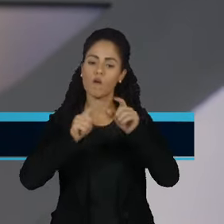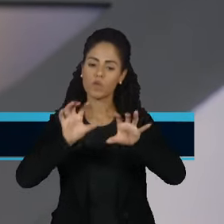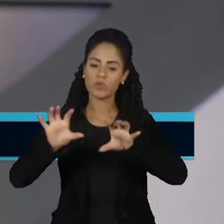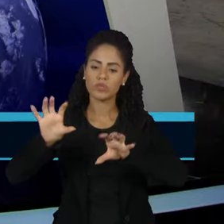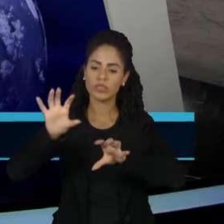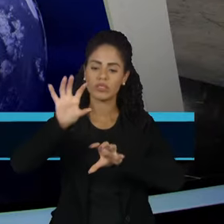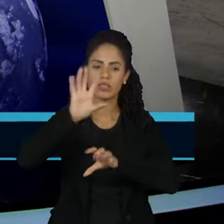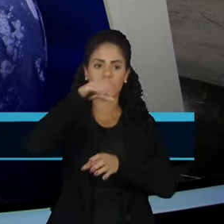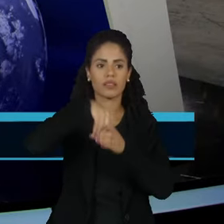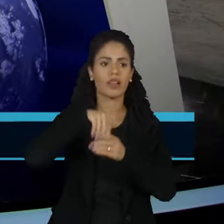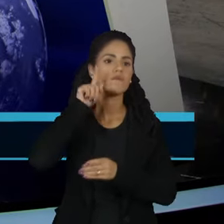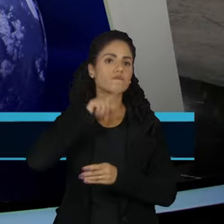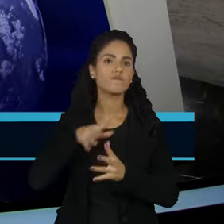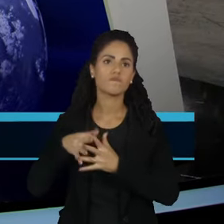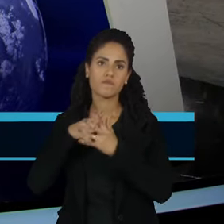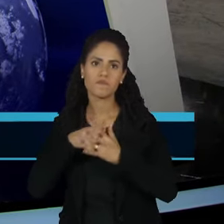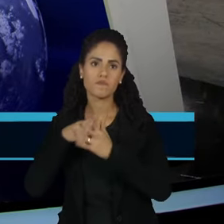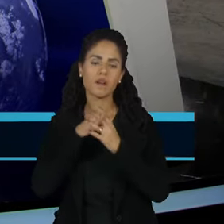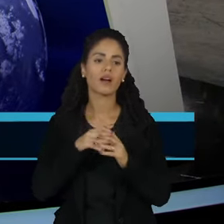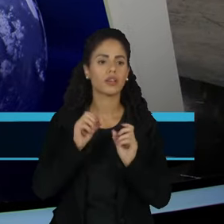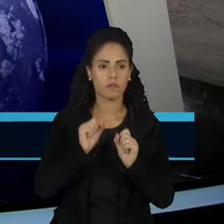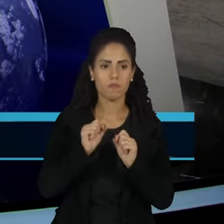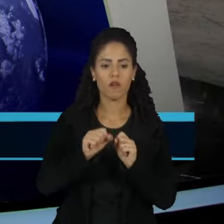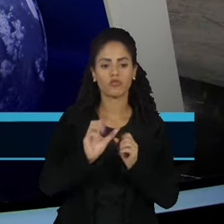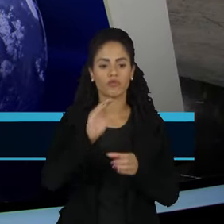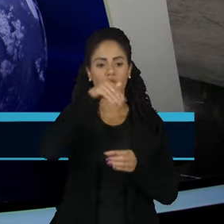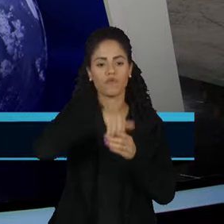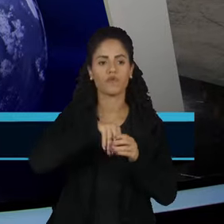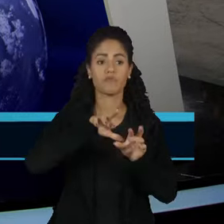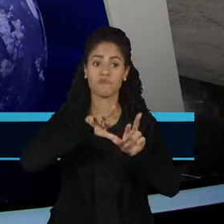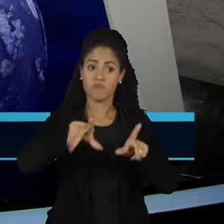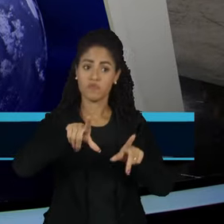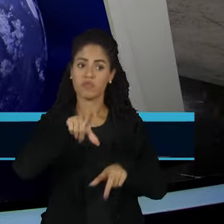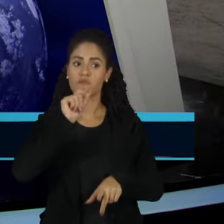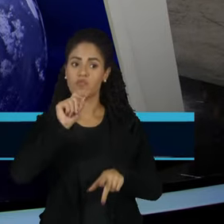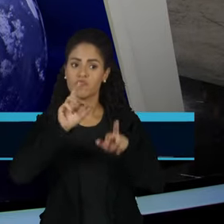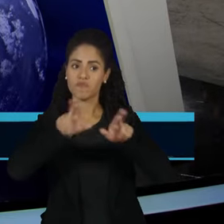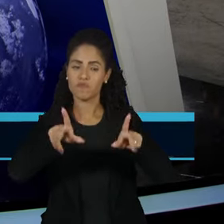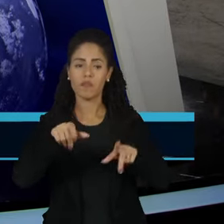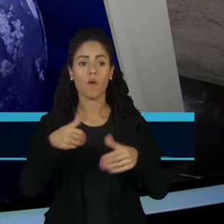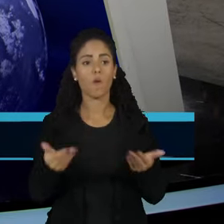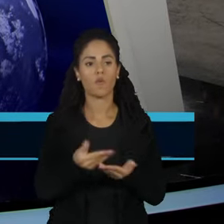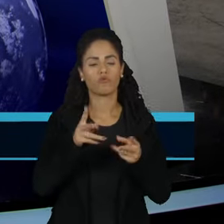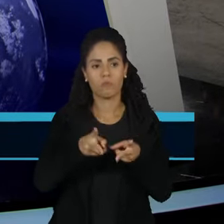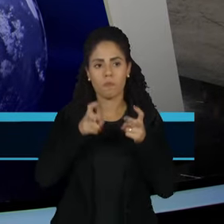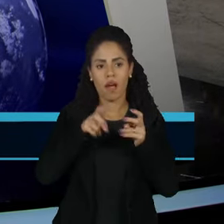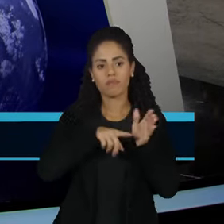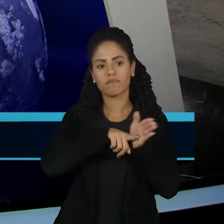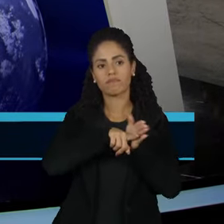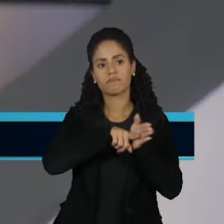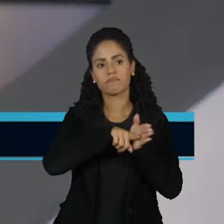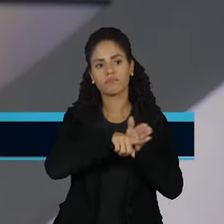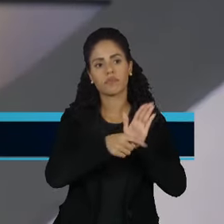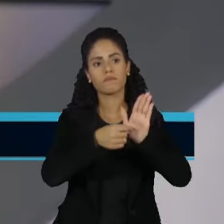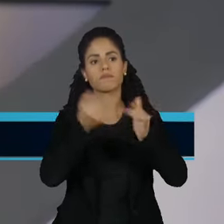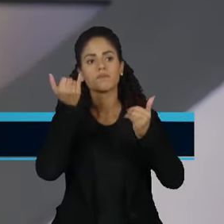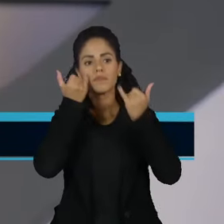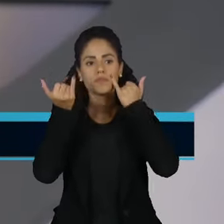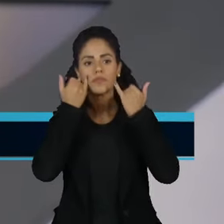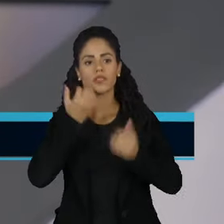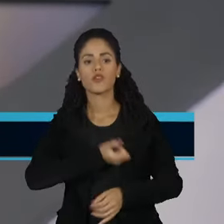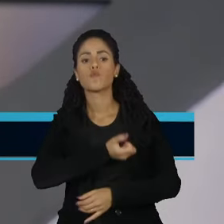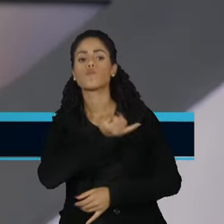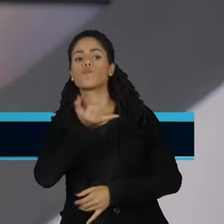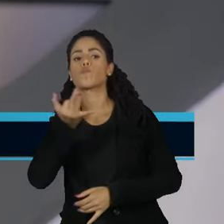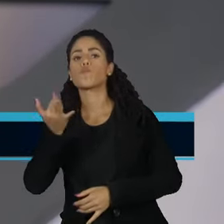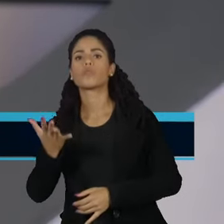chamados estados pêndulos, que podem fazer a diferença. Hoje, quando a gente olha os dados pelo número de